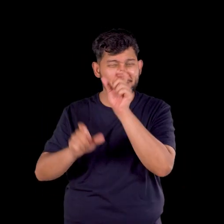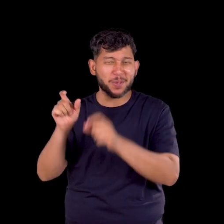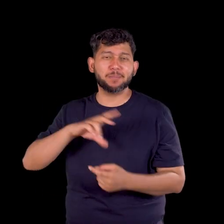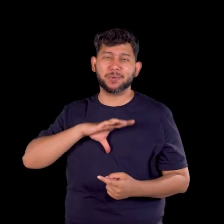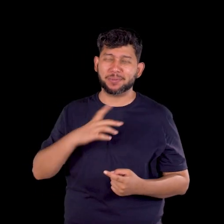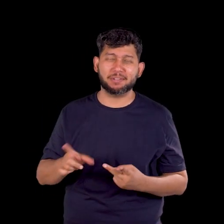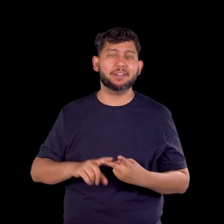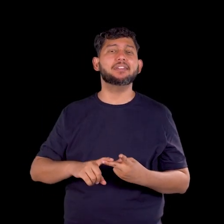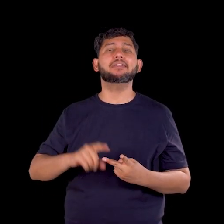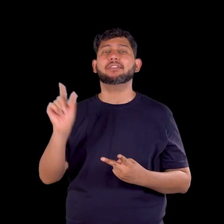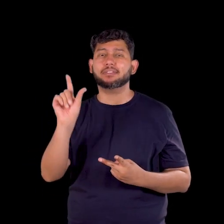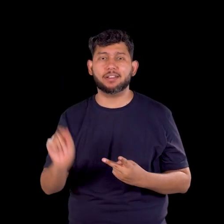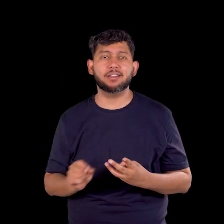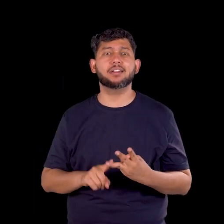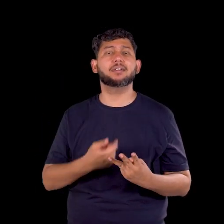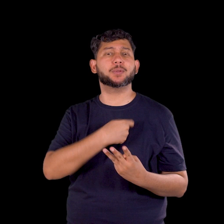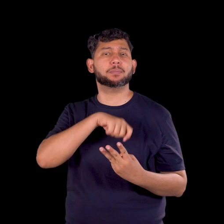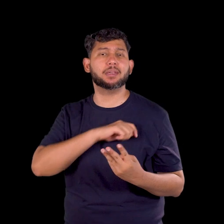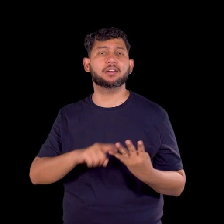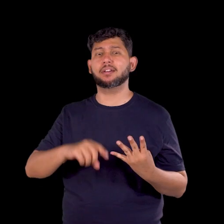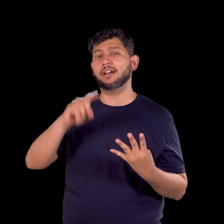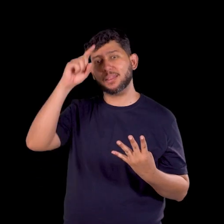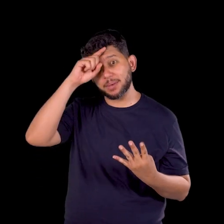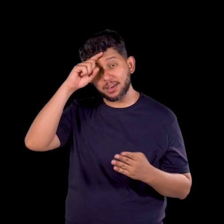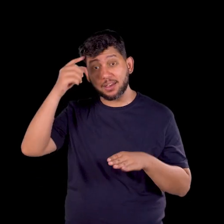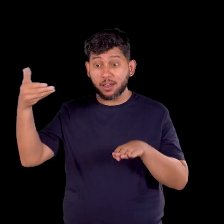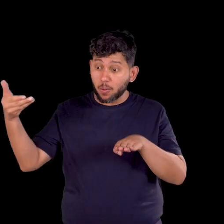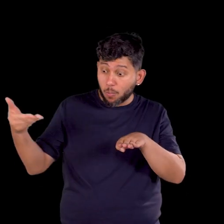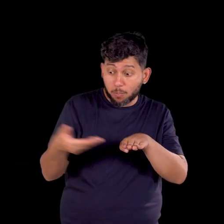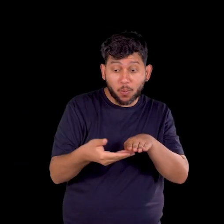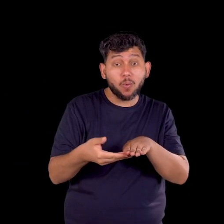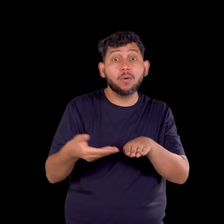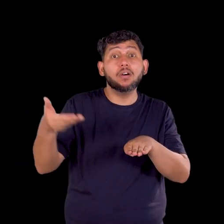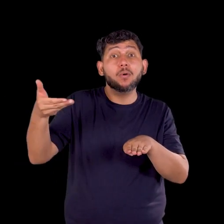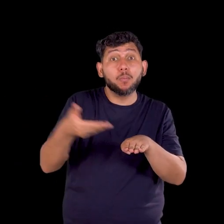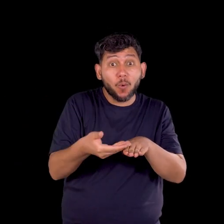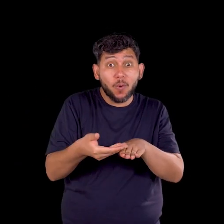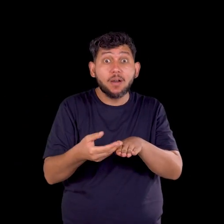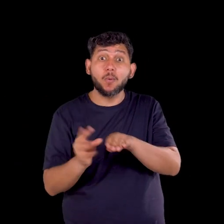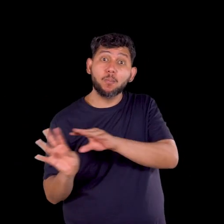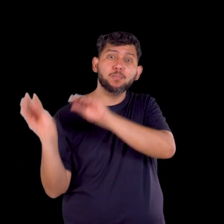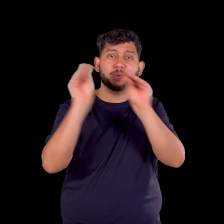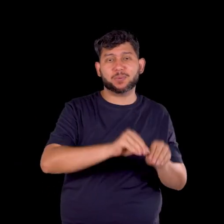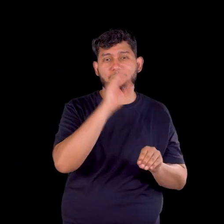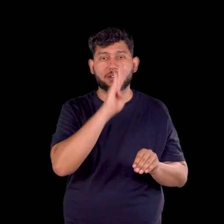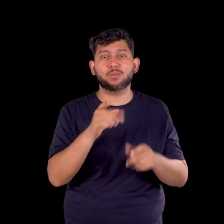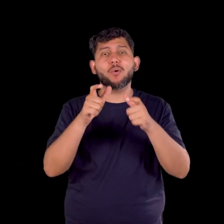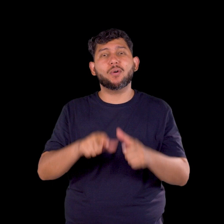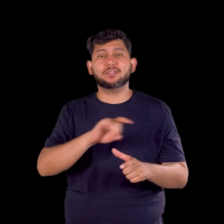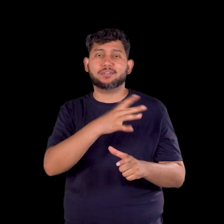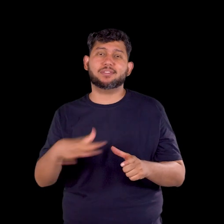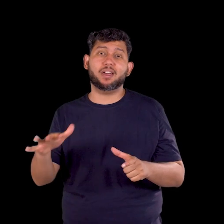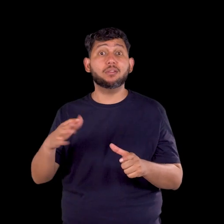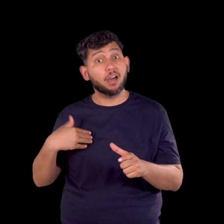espanhóis, japoneses e alemães, entraram no país pelo Porto Santista e aqui encontraram condições para começarem